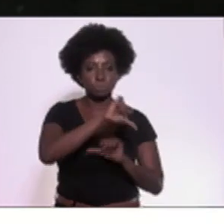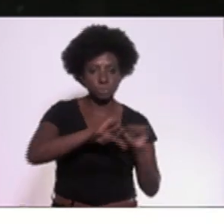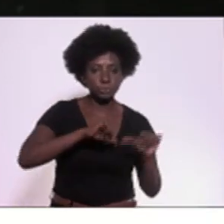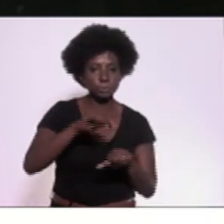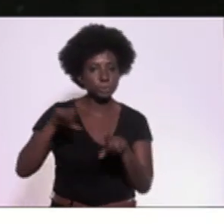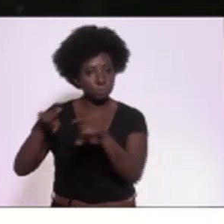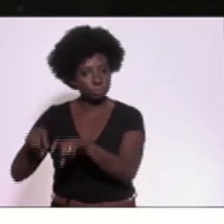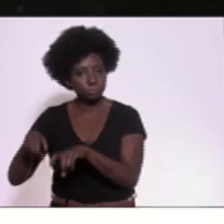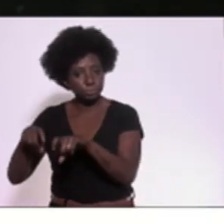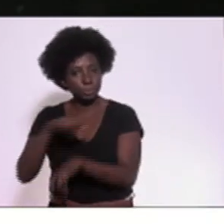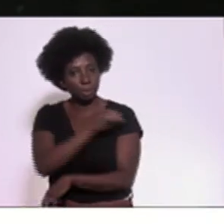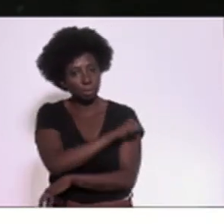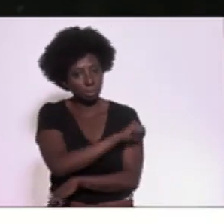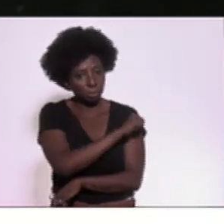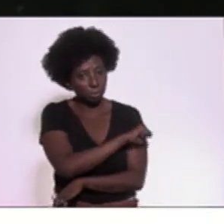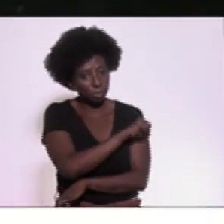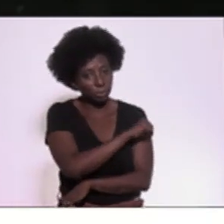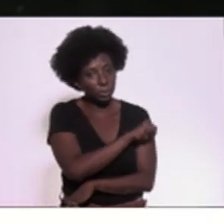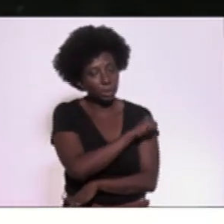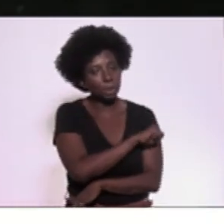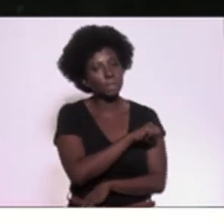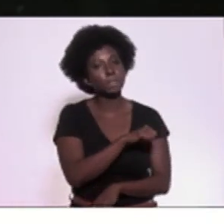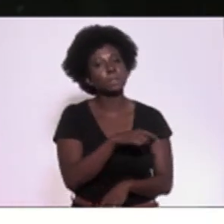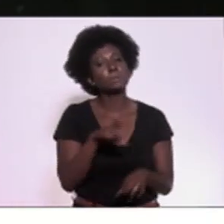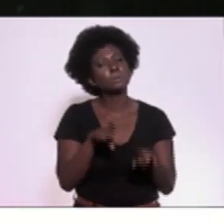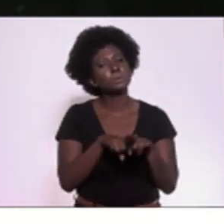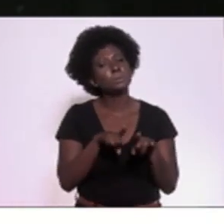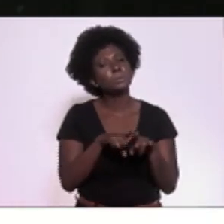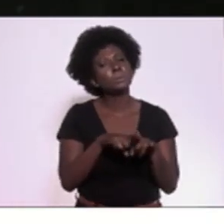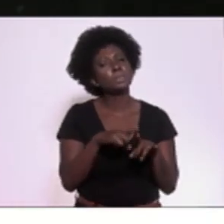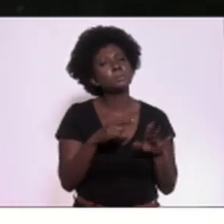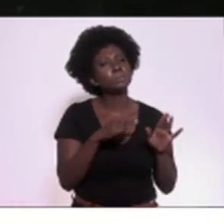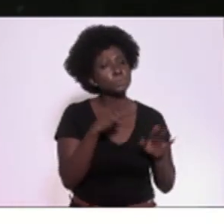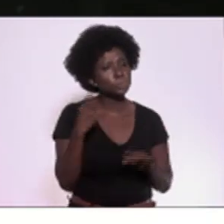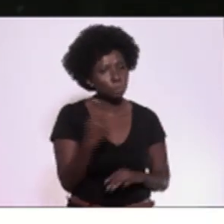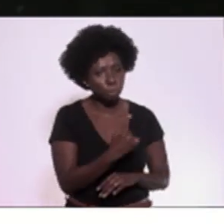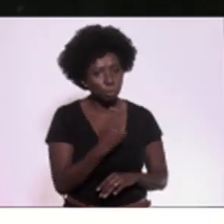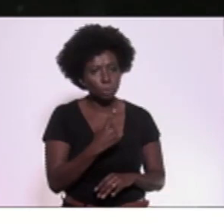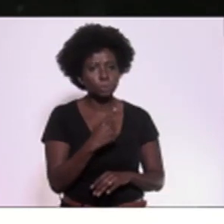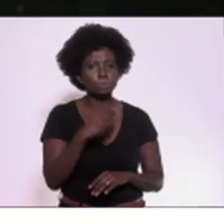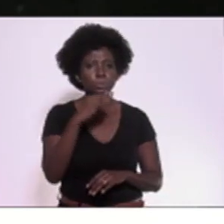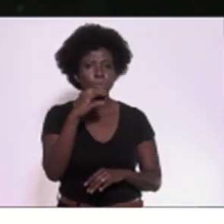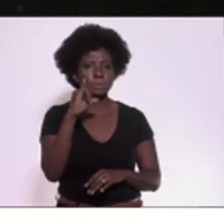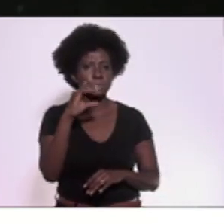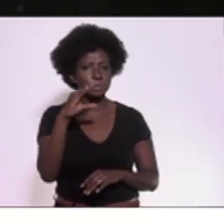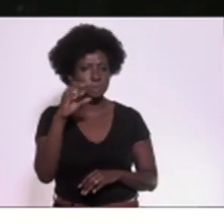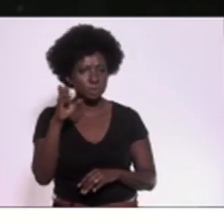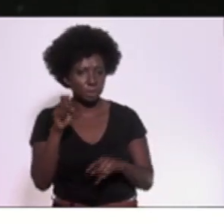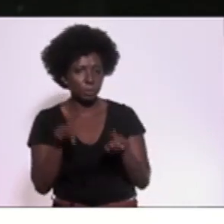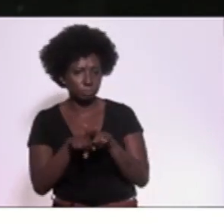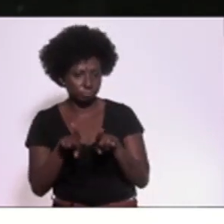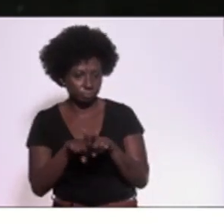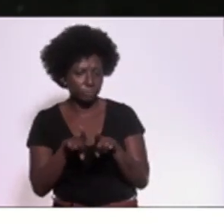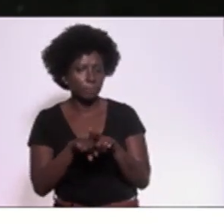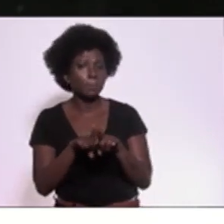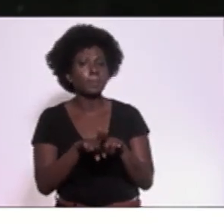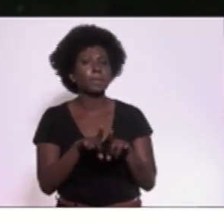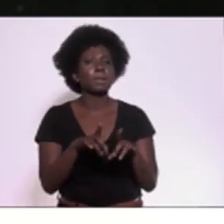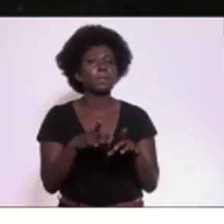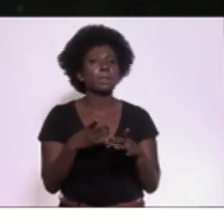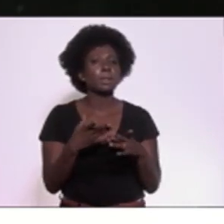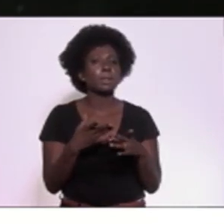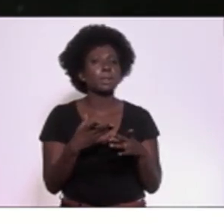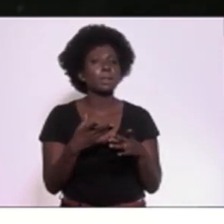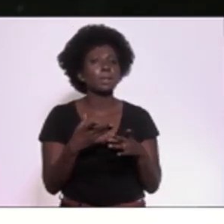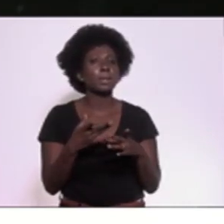Janeiro. Inclusive, estávamos ali, o senhor lembra, de Cícero Guedes, mas na nossa audiência pública que ocorreu